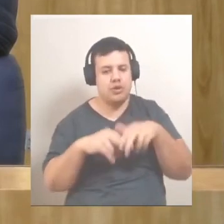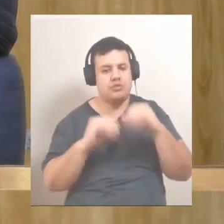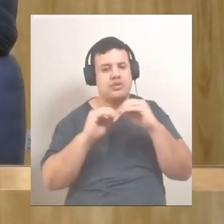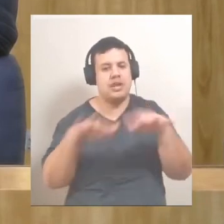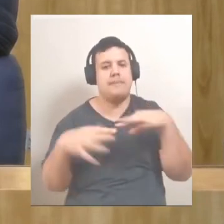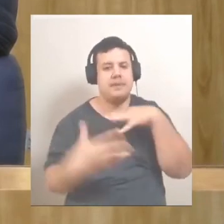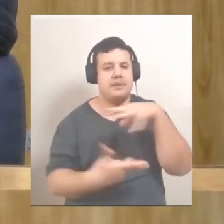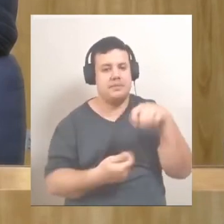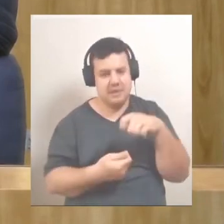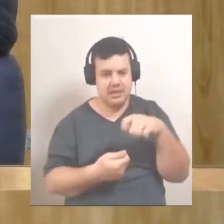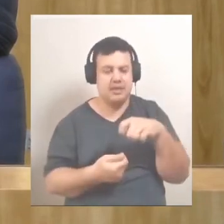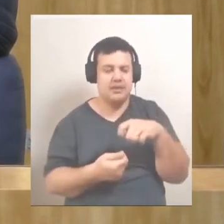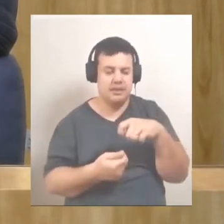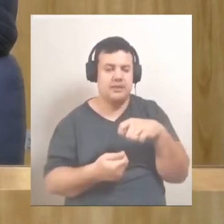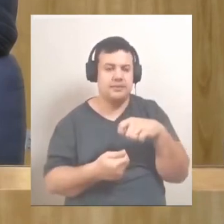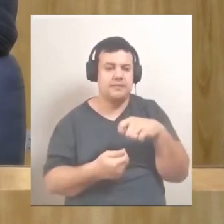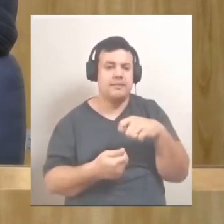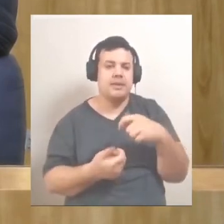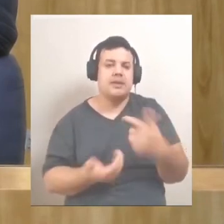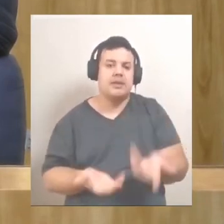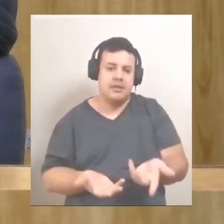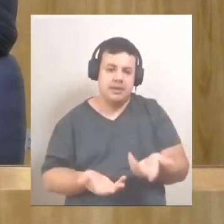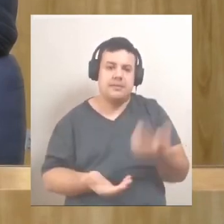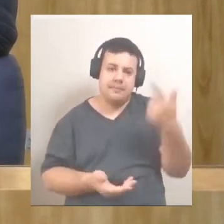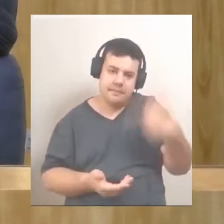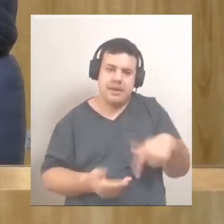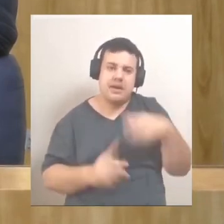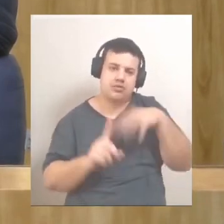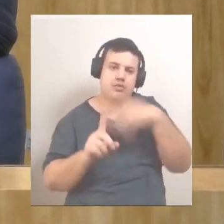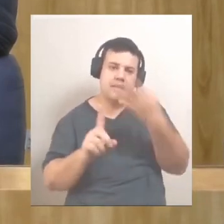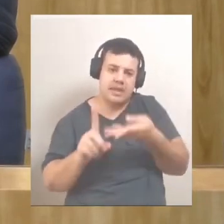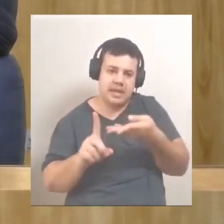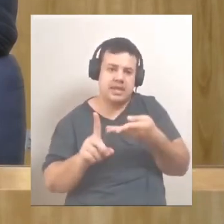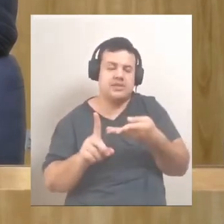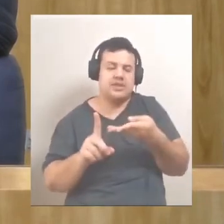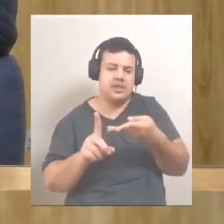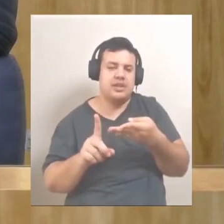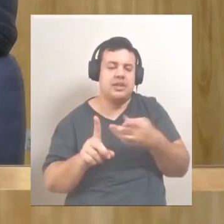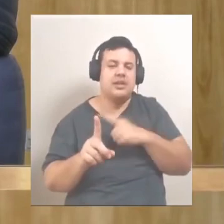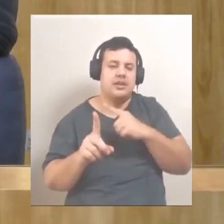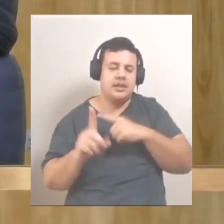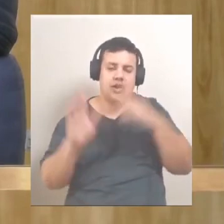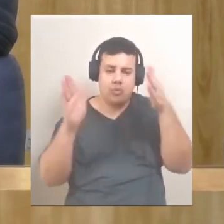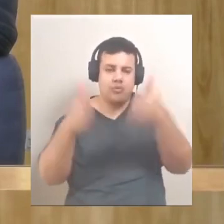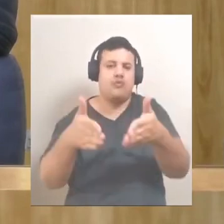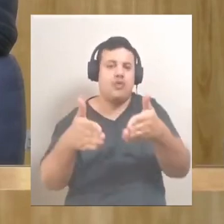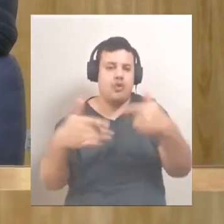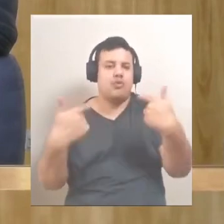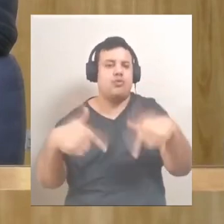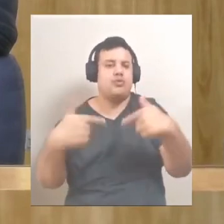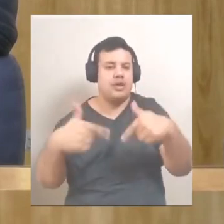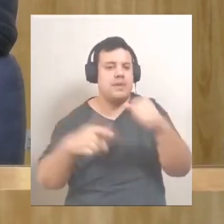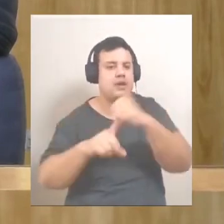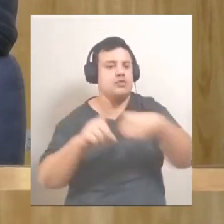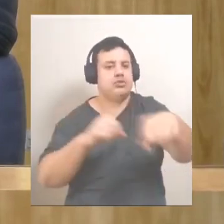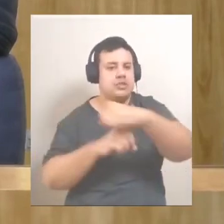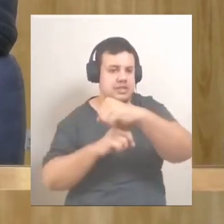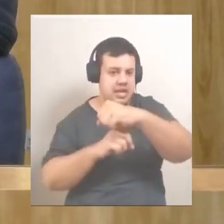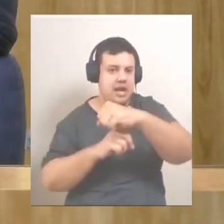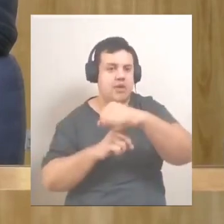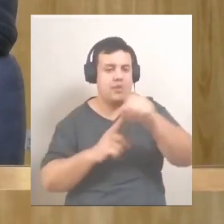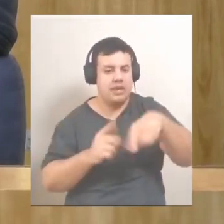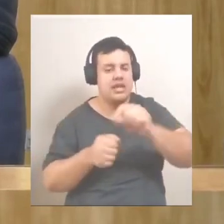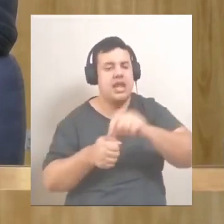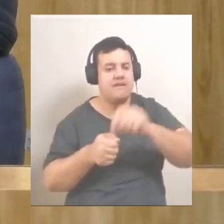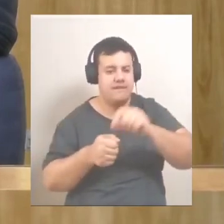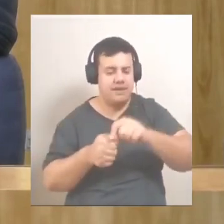É mais uma homenagem que tem como foco um trabalho social que é feito